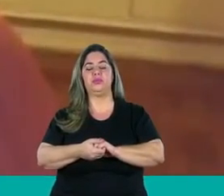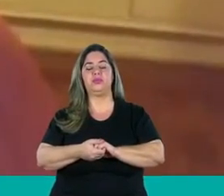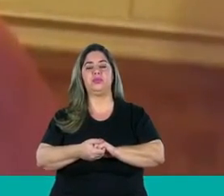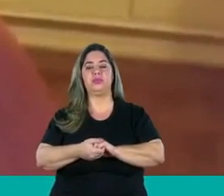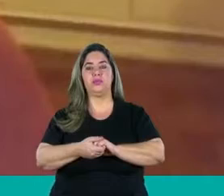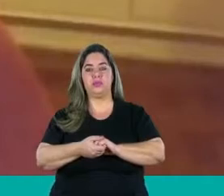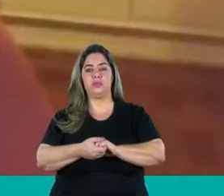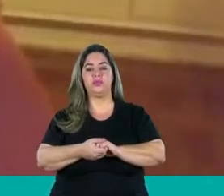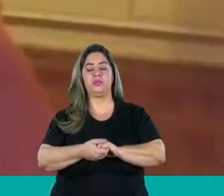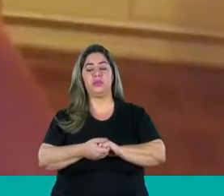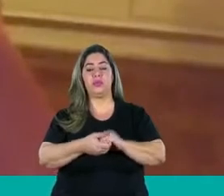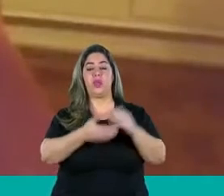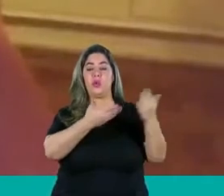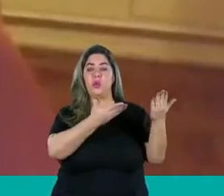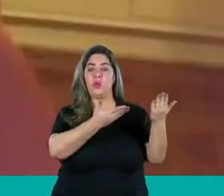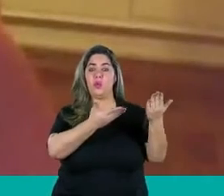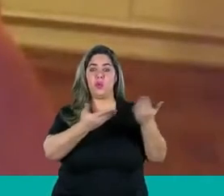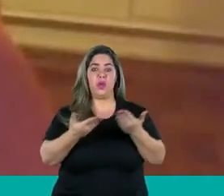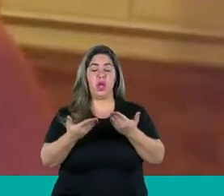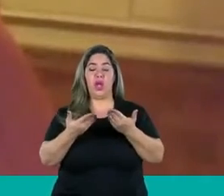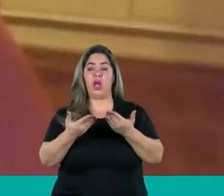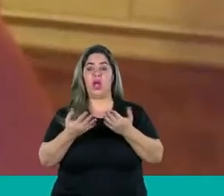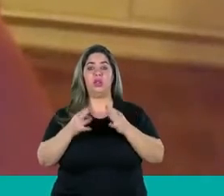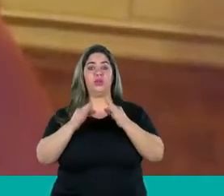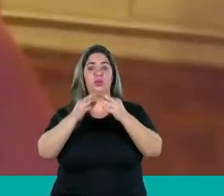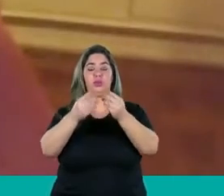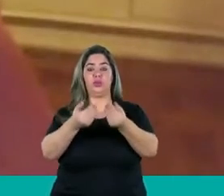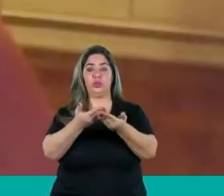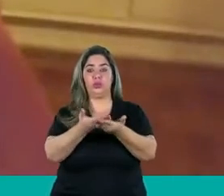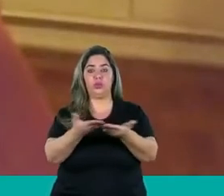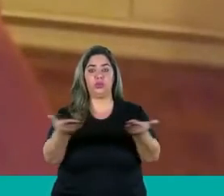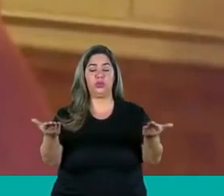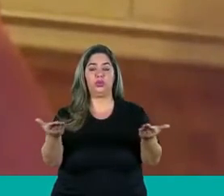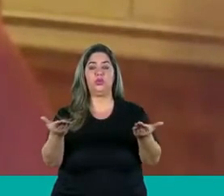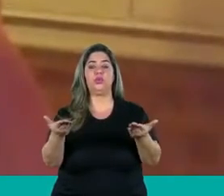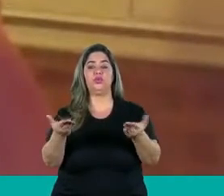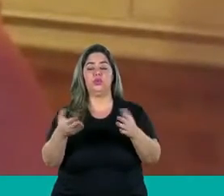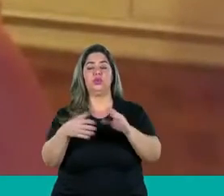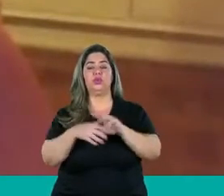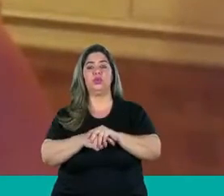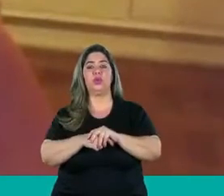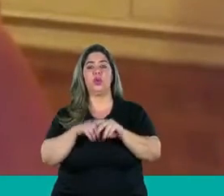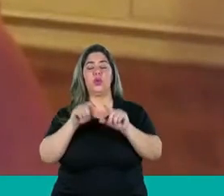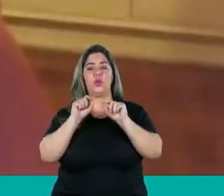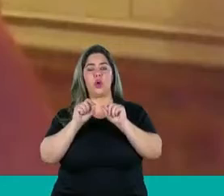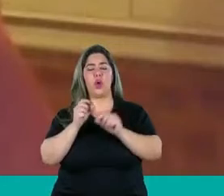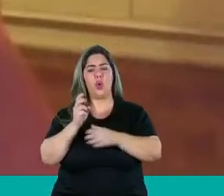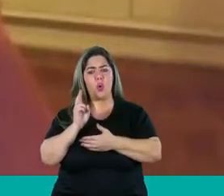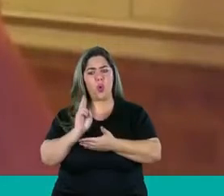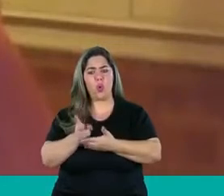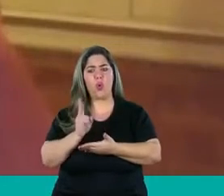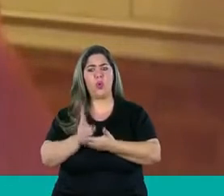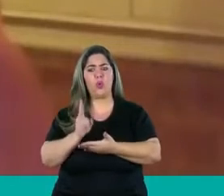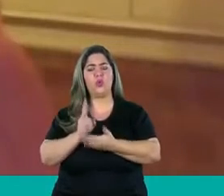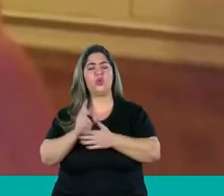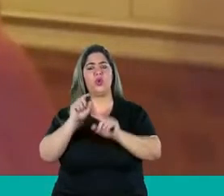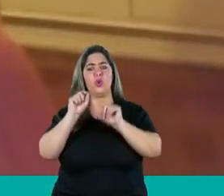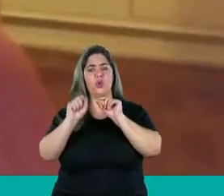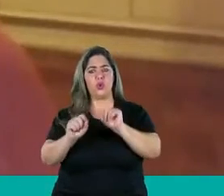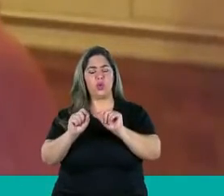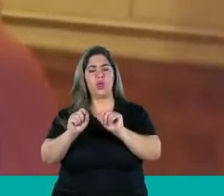para convidar a todos a manter a utopia,